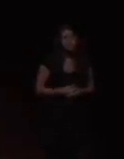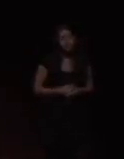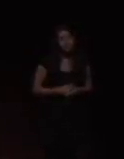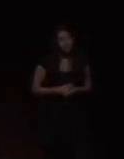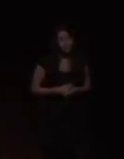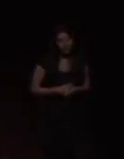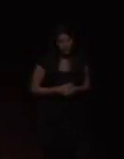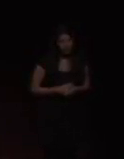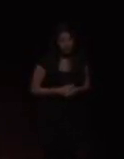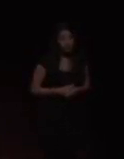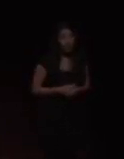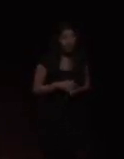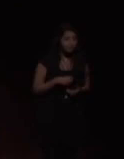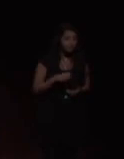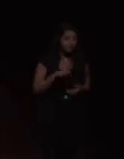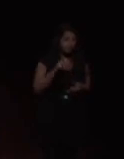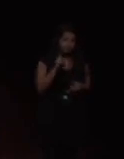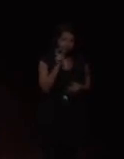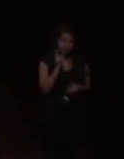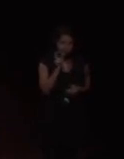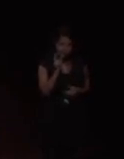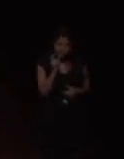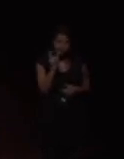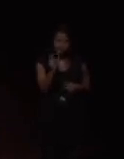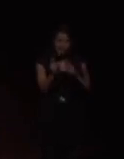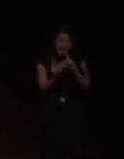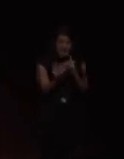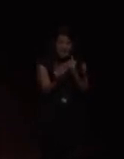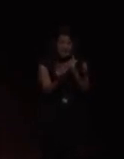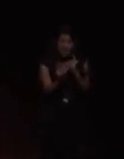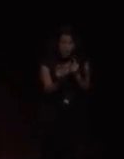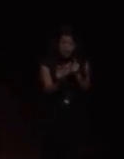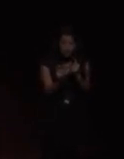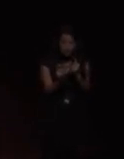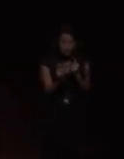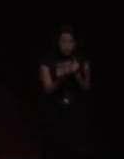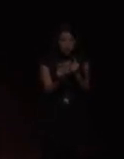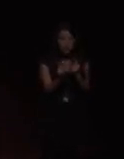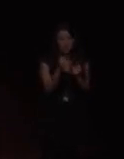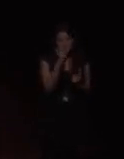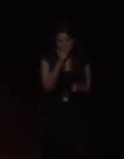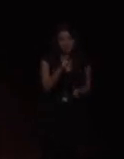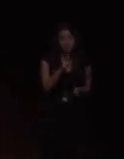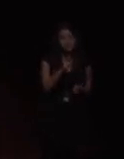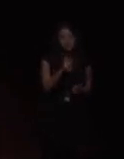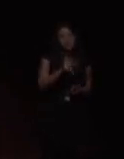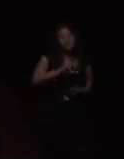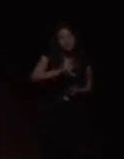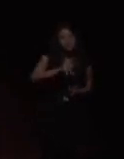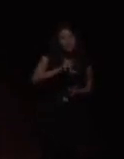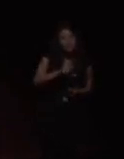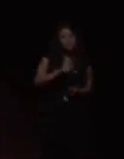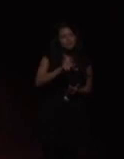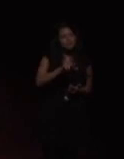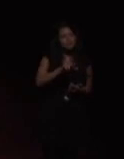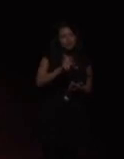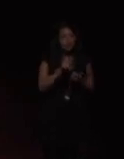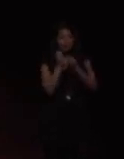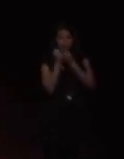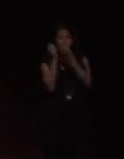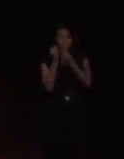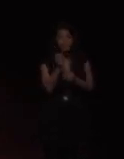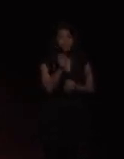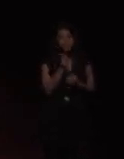da linguagem, da palavra, que não é enfático, que não está conectado com a transmissão da informação apenas